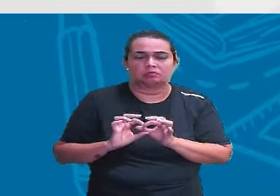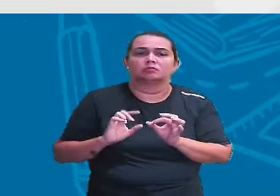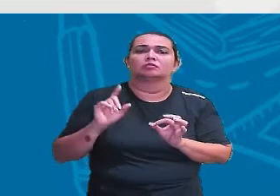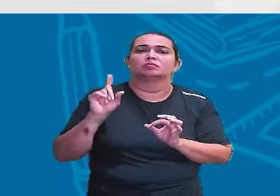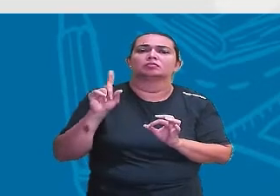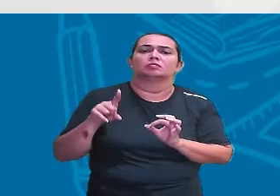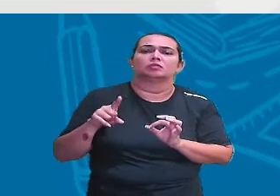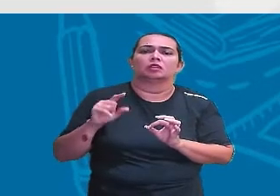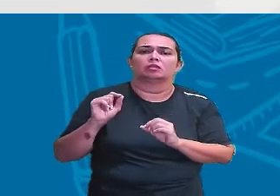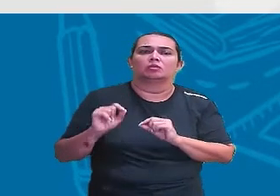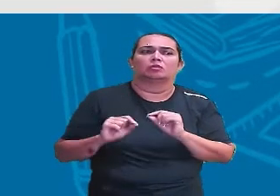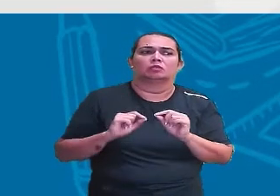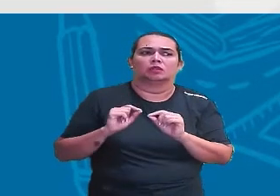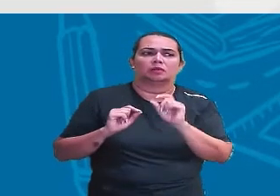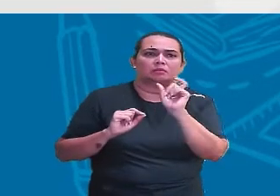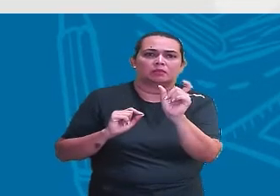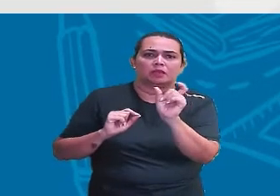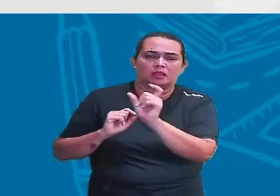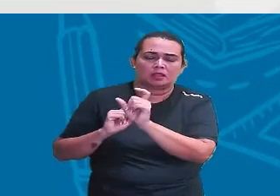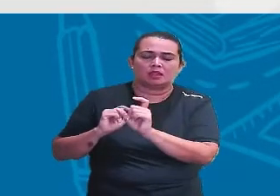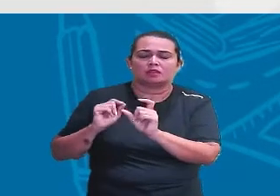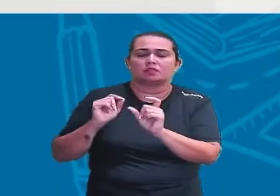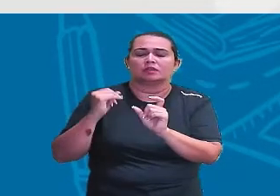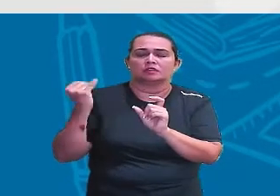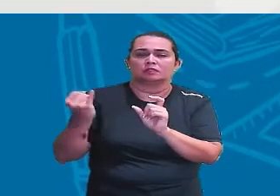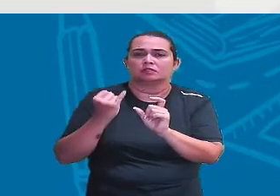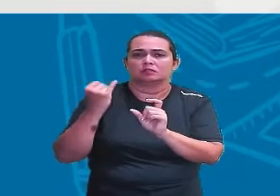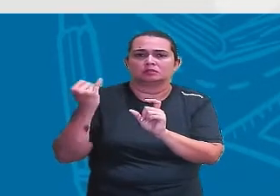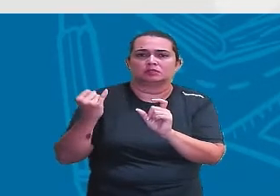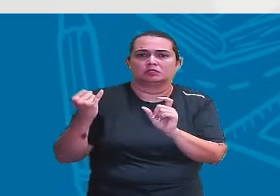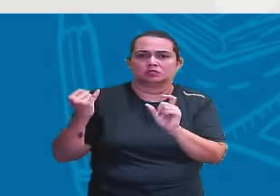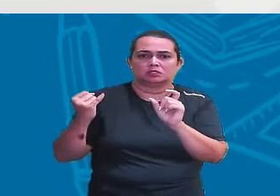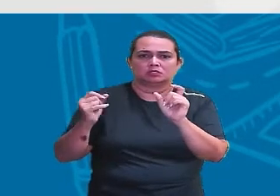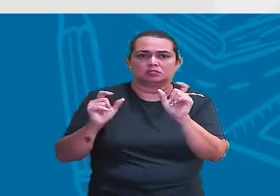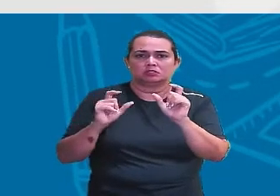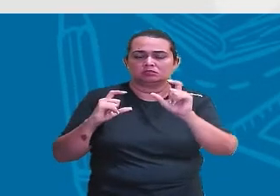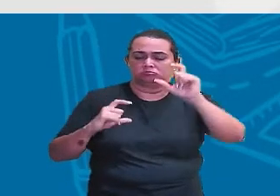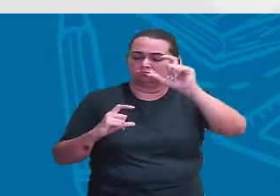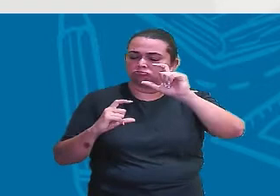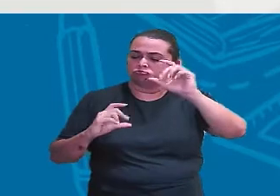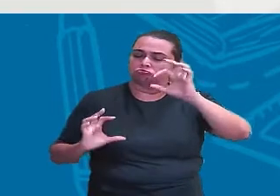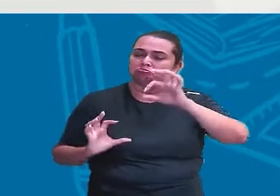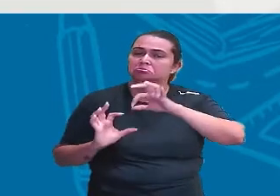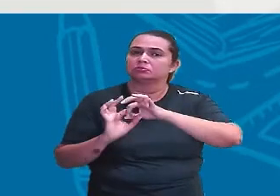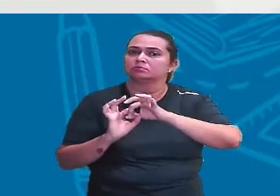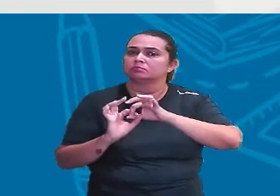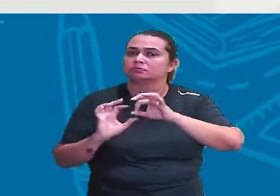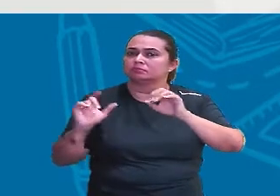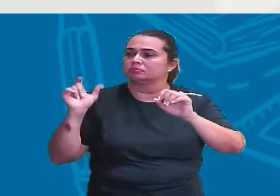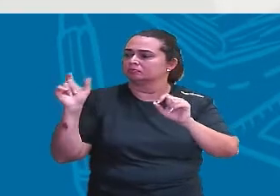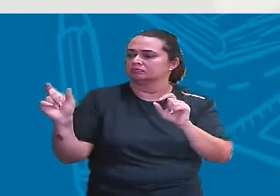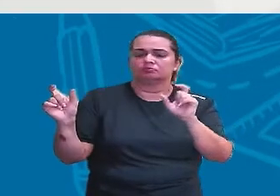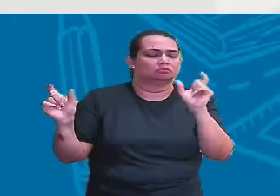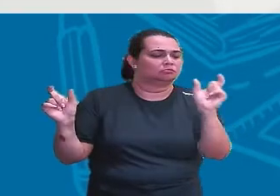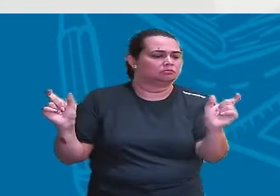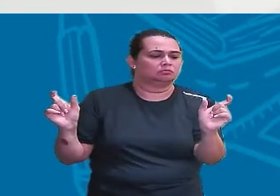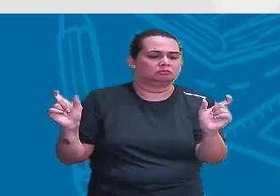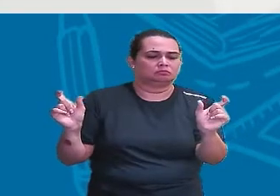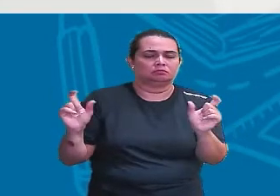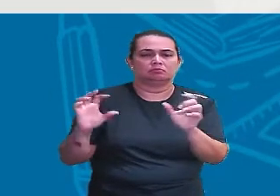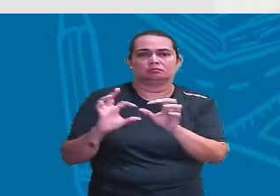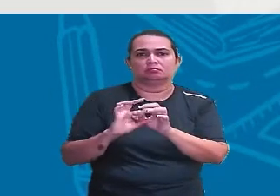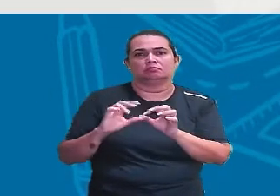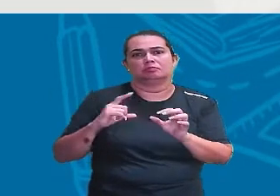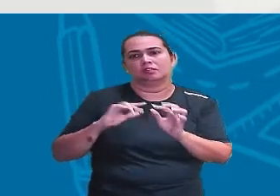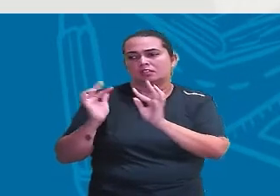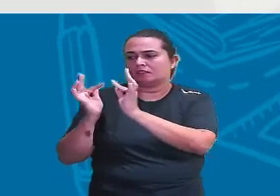do discurso que são usadas para conectar uma cláusula à outra. E aí a gente tem uma parte da